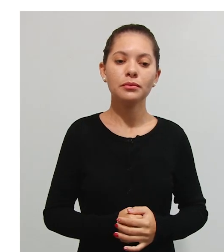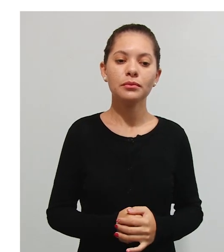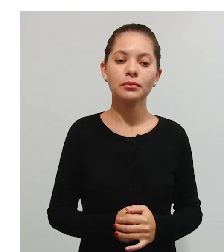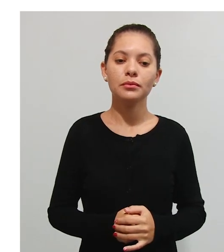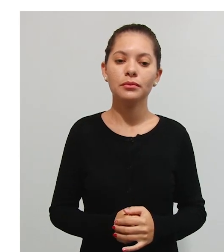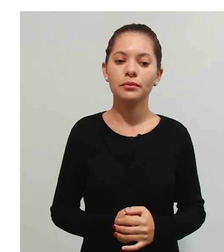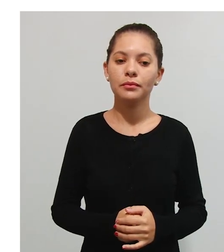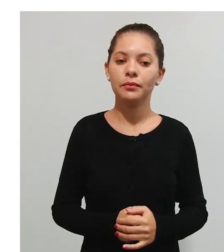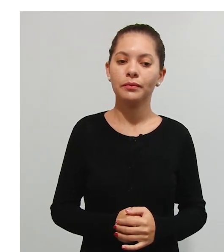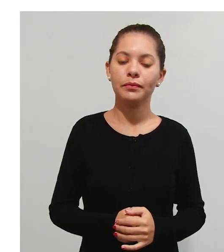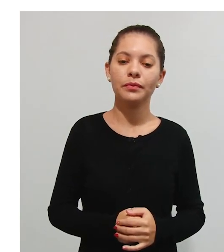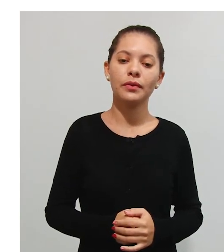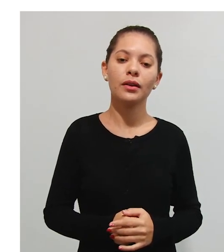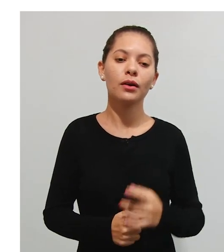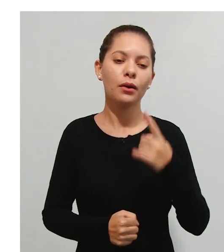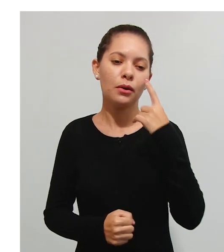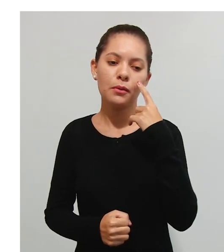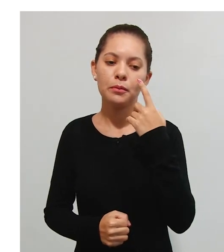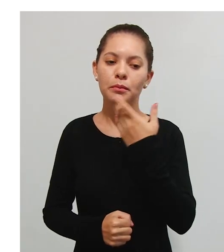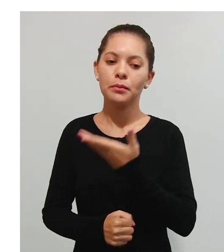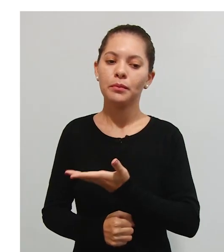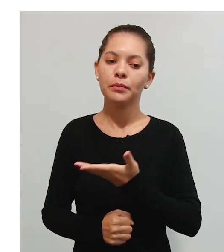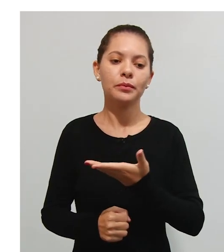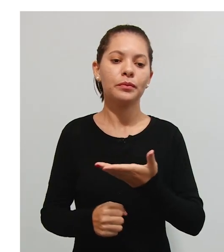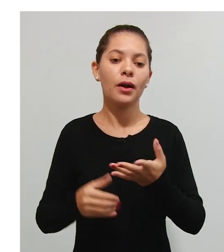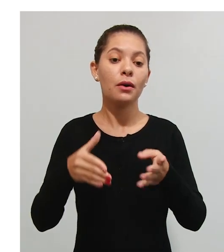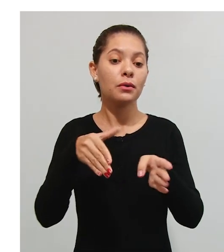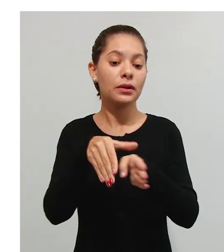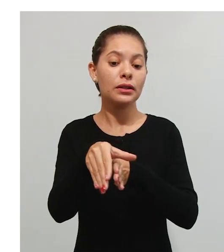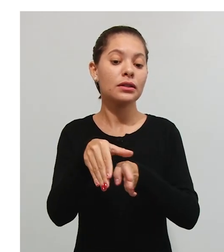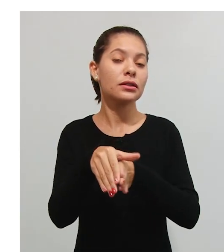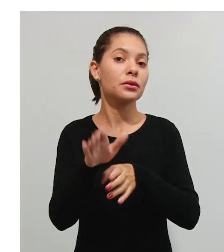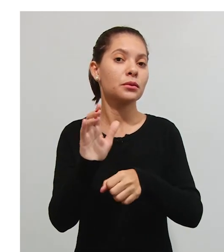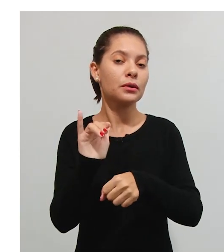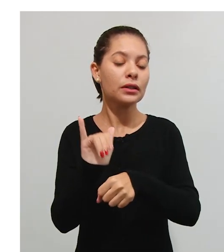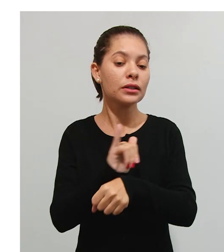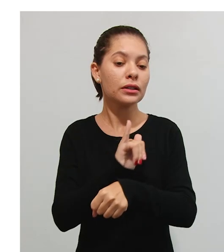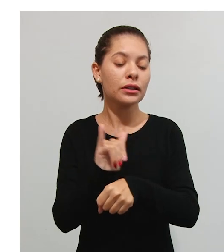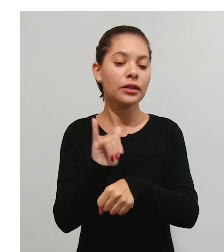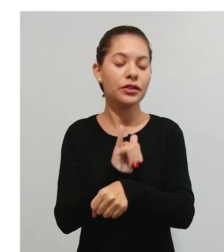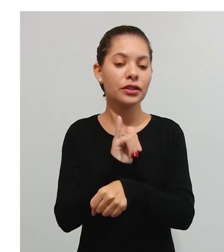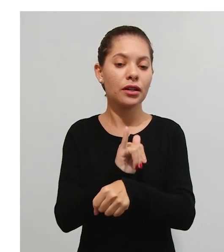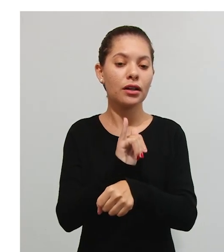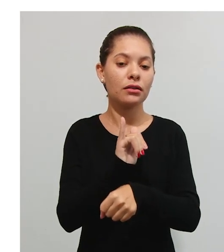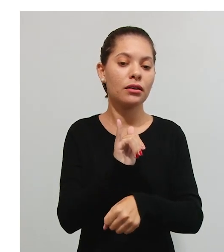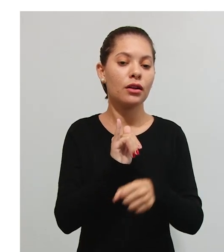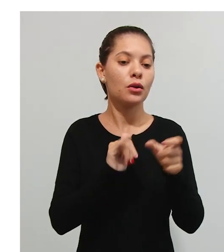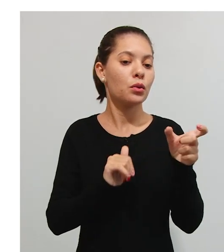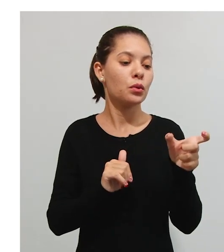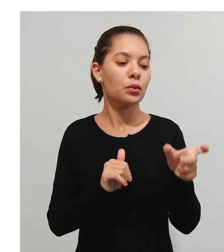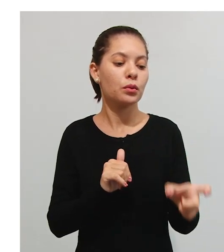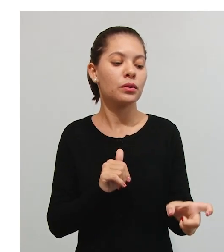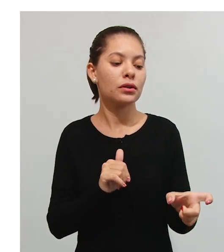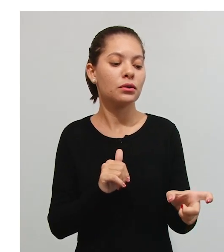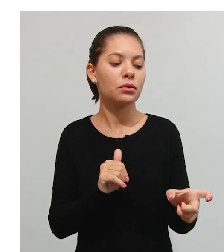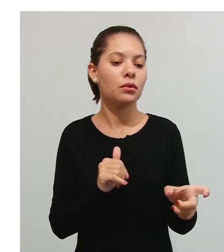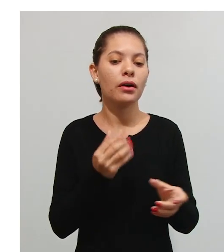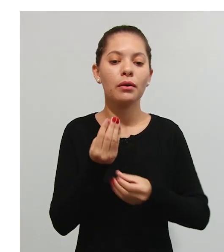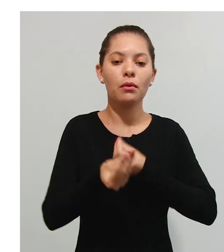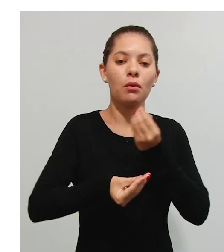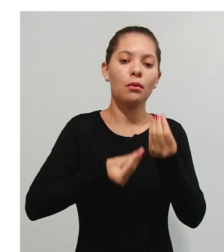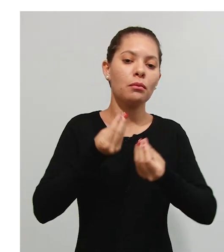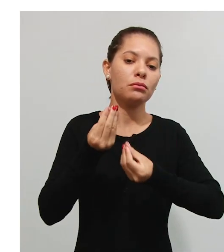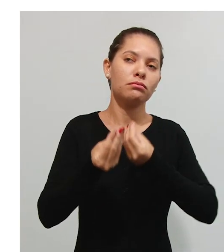o empreendedor. Nós temos aqui a orientação estratégica. A orientação estratégica do administrador vai ser